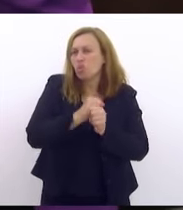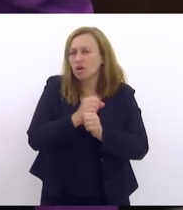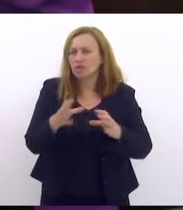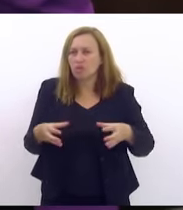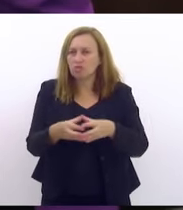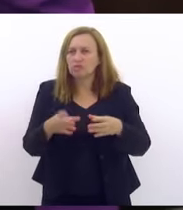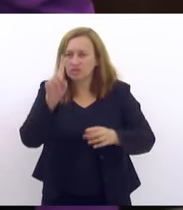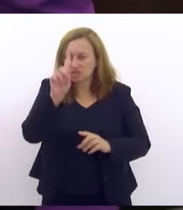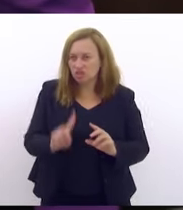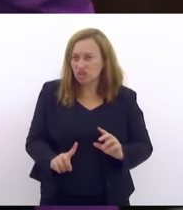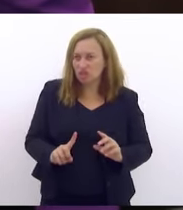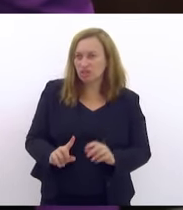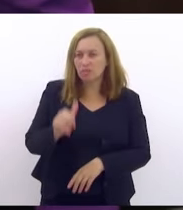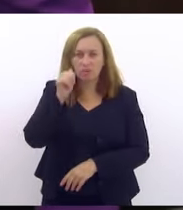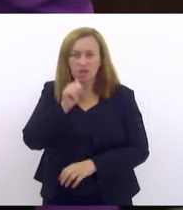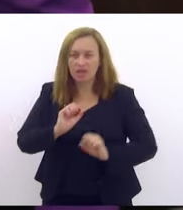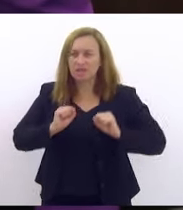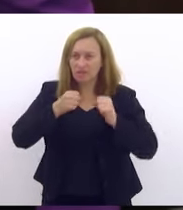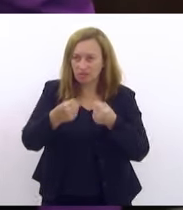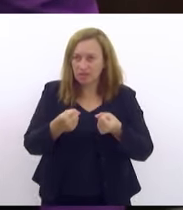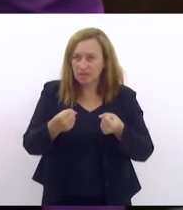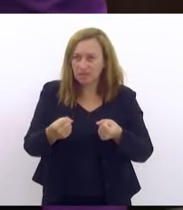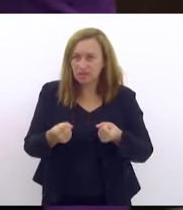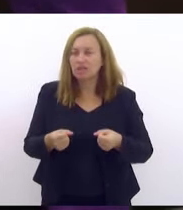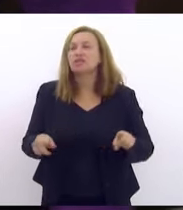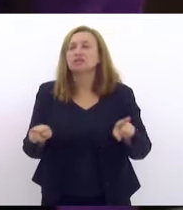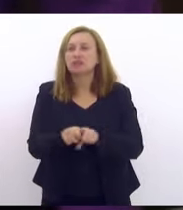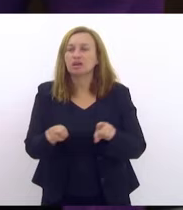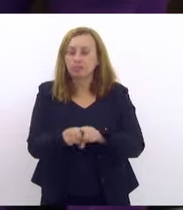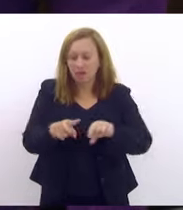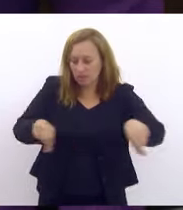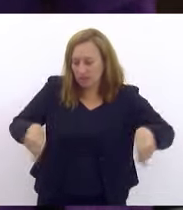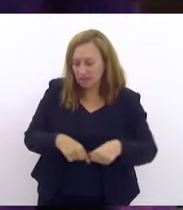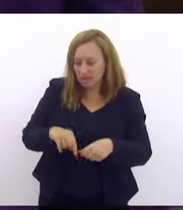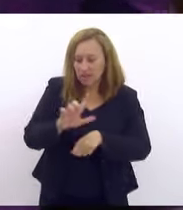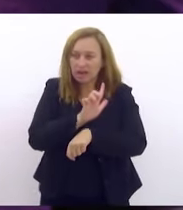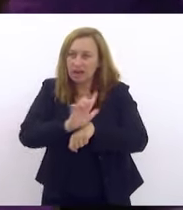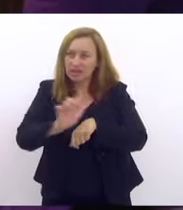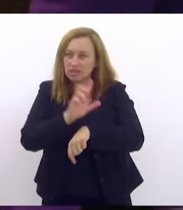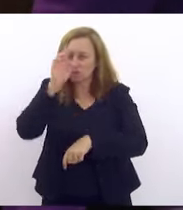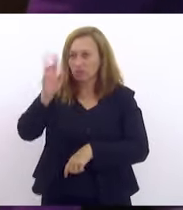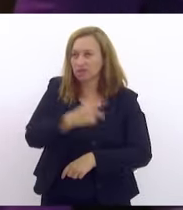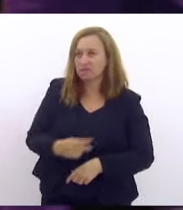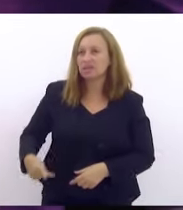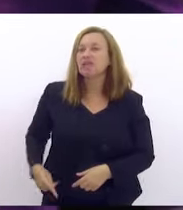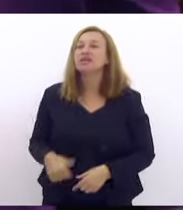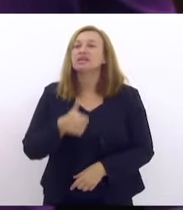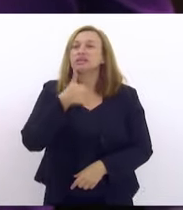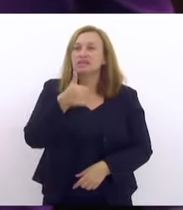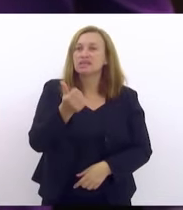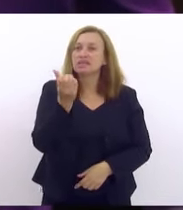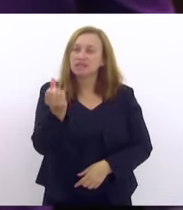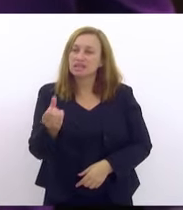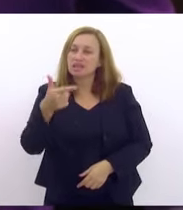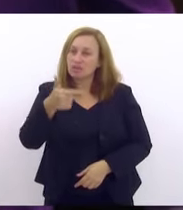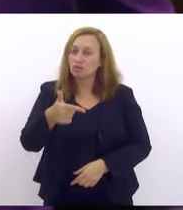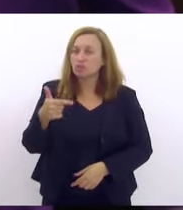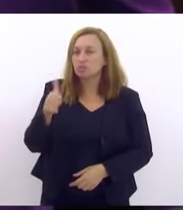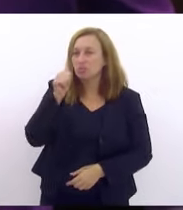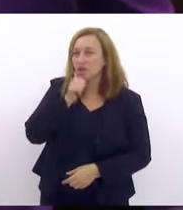de Defesa dos Direitos da Mulher e com a sala Lilás, senhor presidente, foram 162